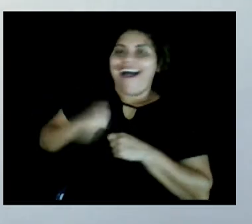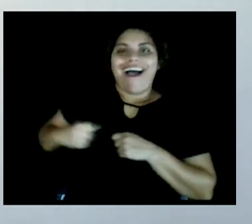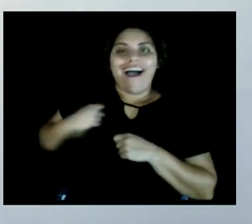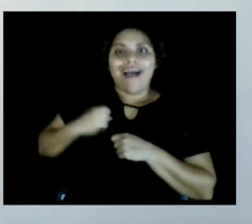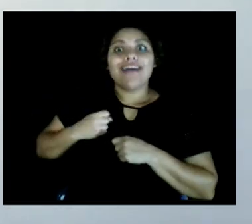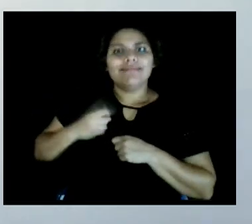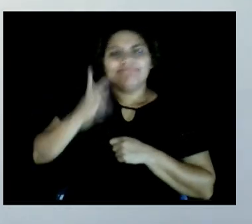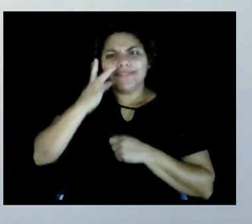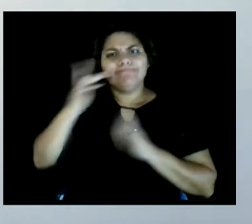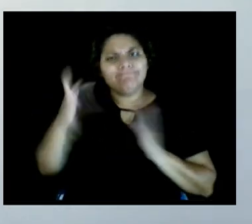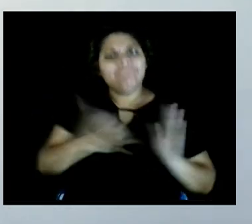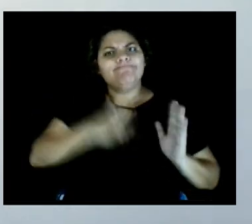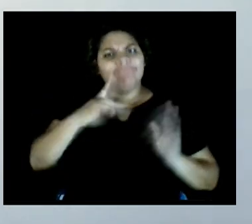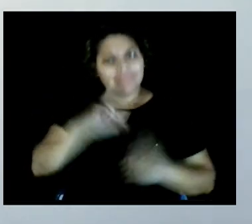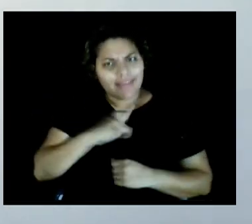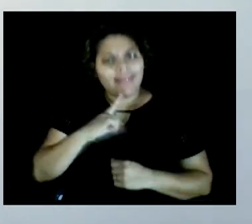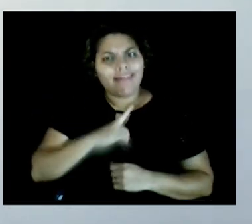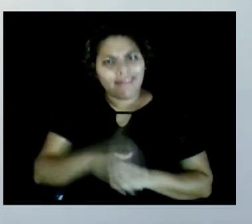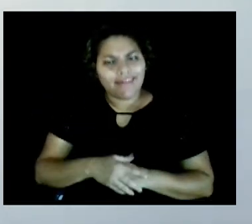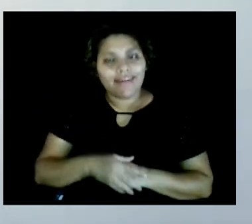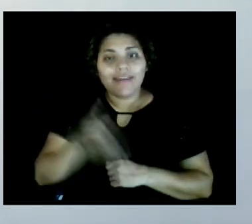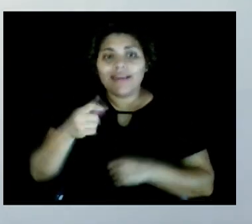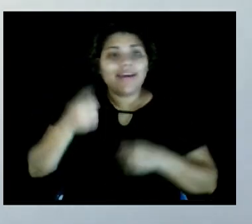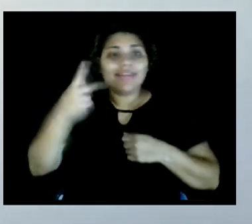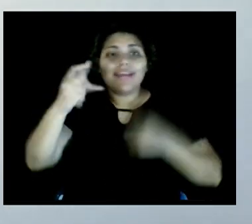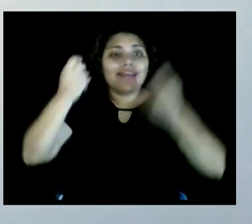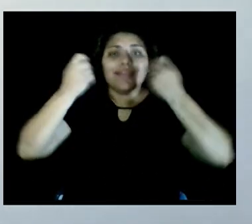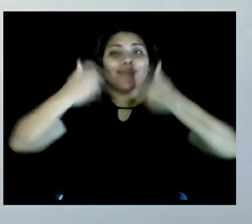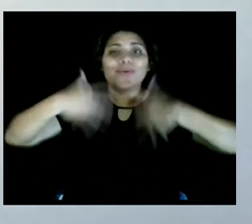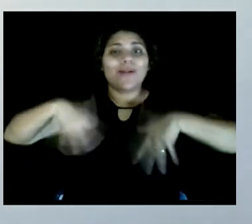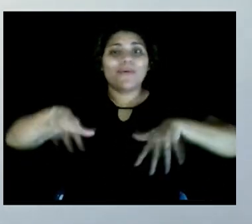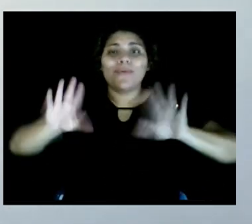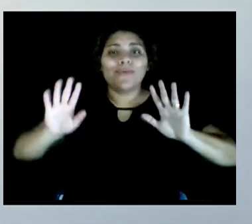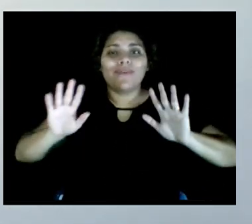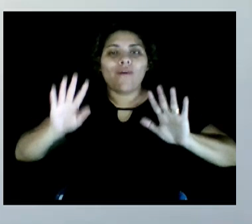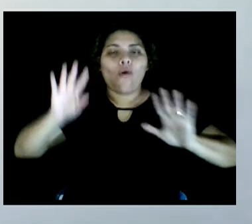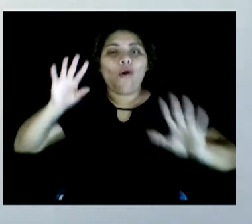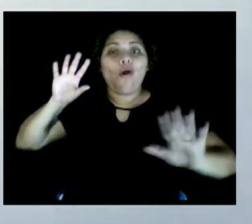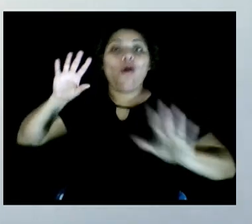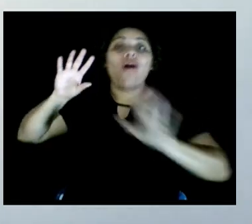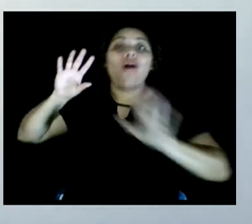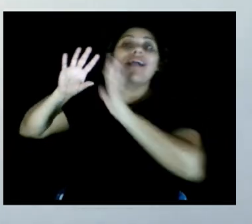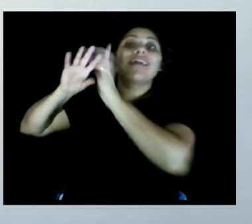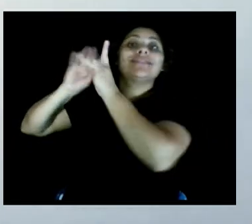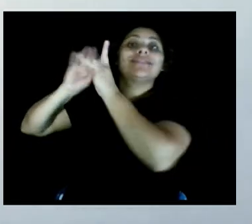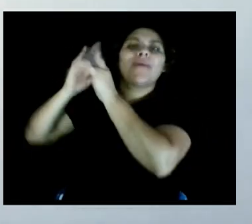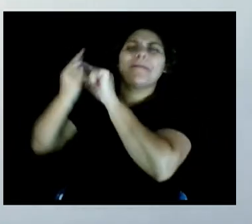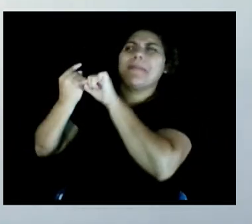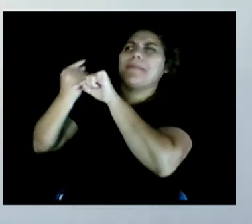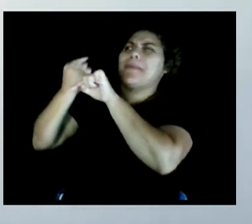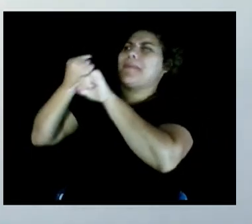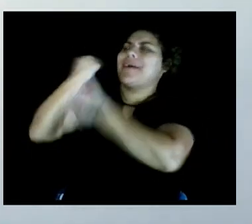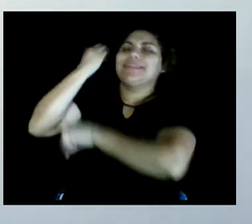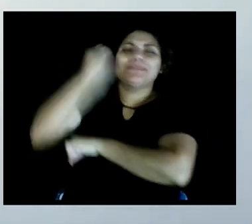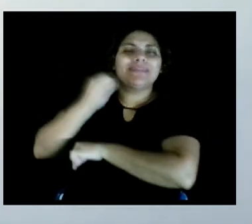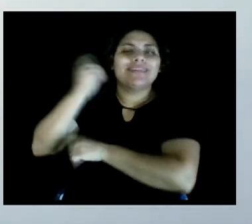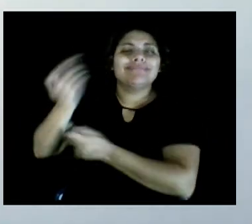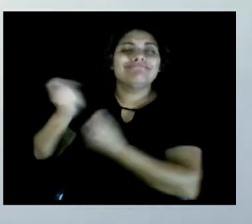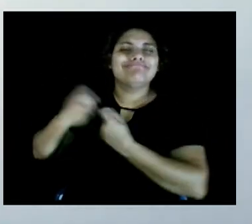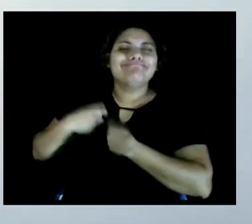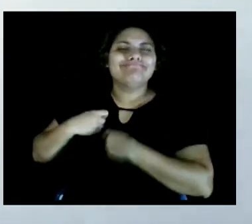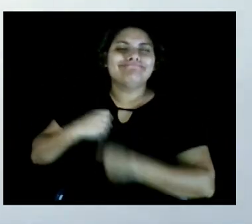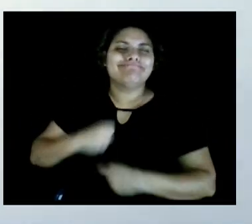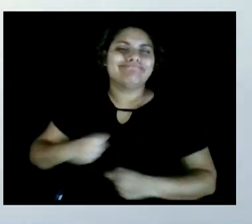elas naturalmente ali se conectam com experiências anteriores e aí vem essa saudade, né? E o que